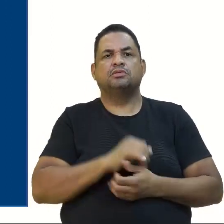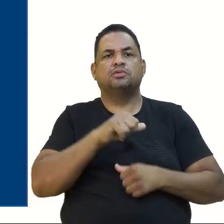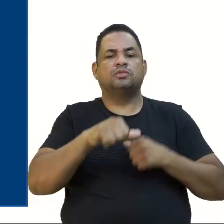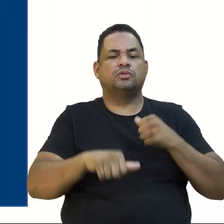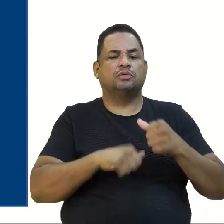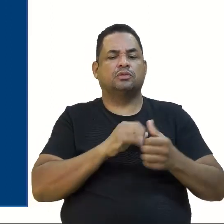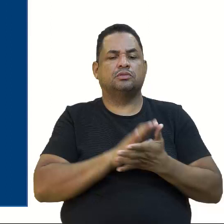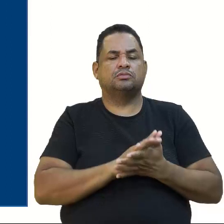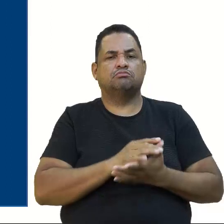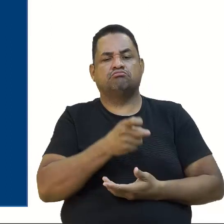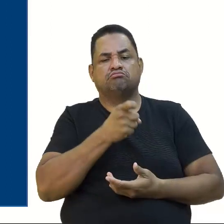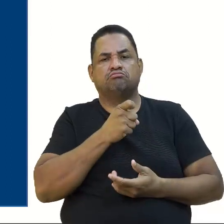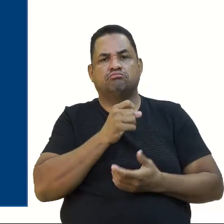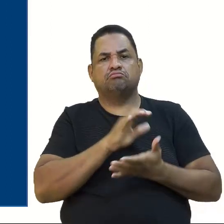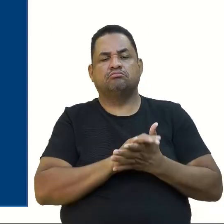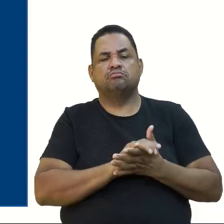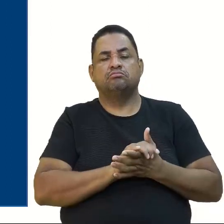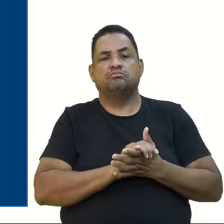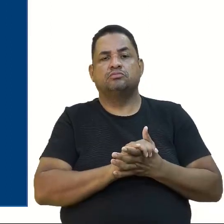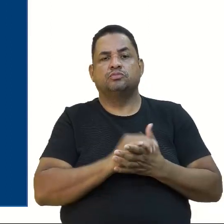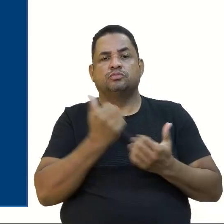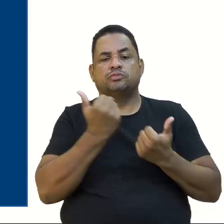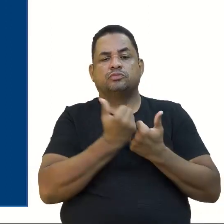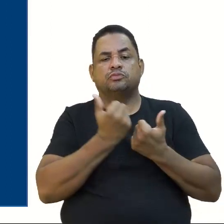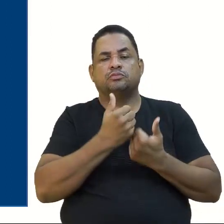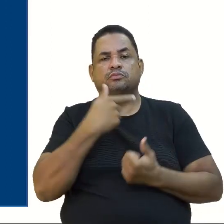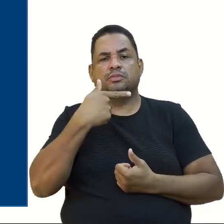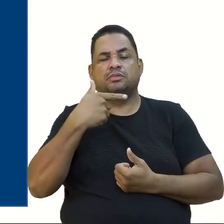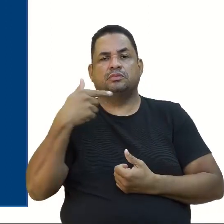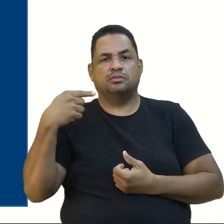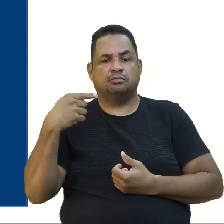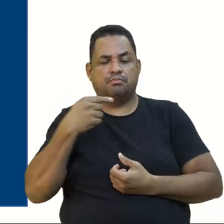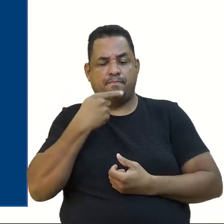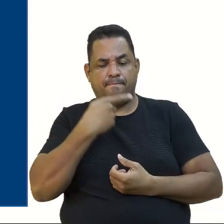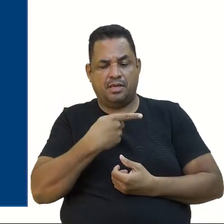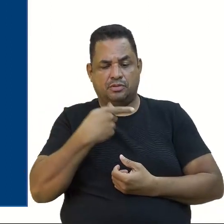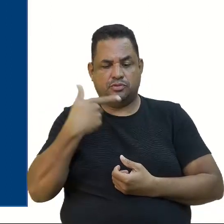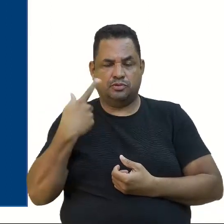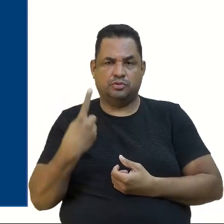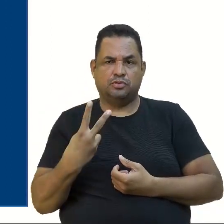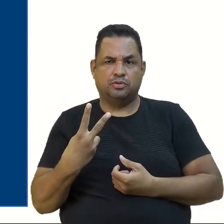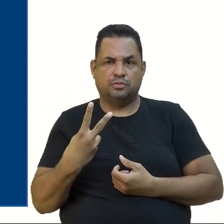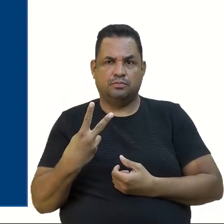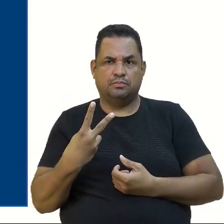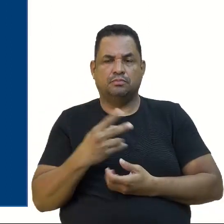x, substitui pelo menos 2. E aí? E agora, o que vai dar? José?